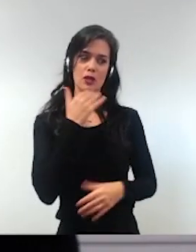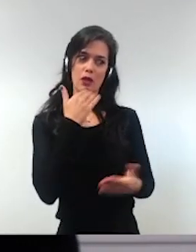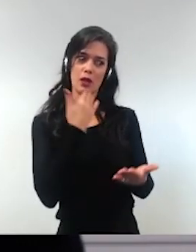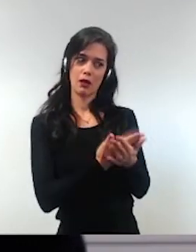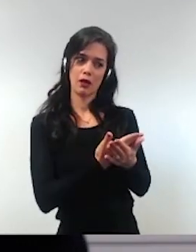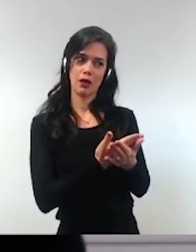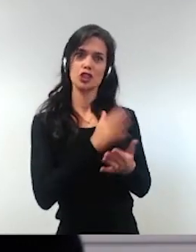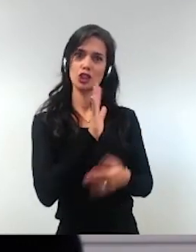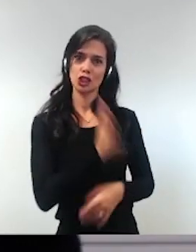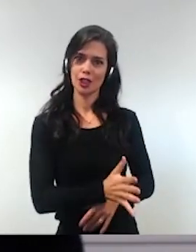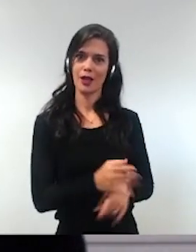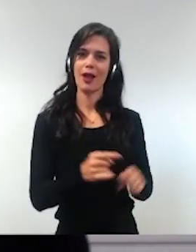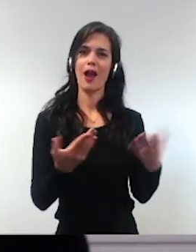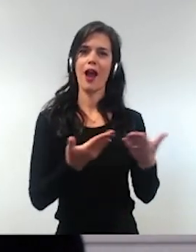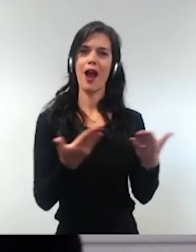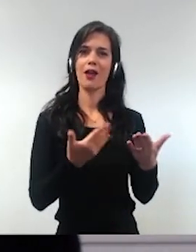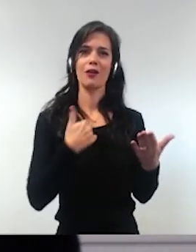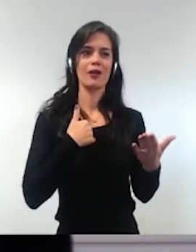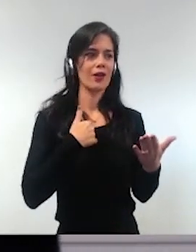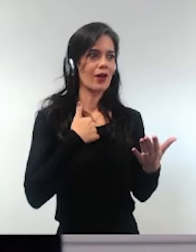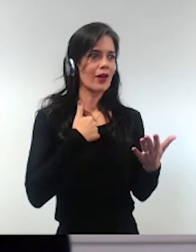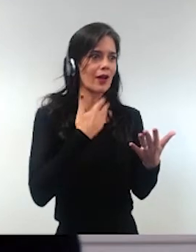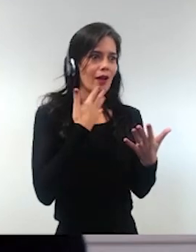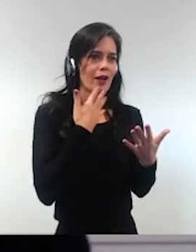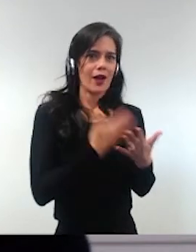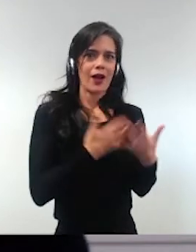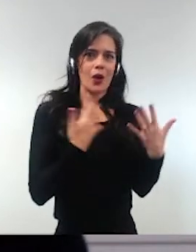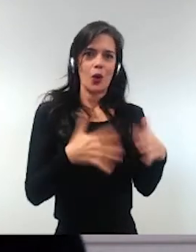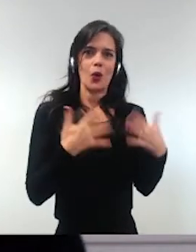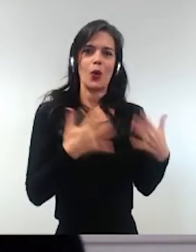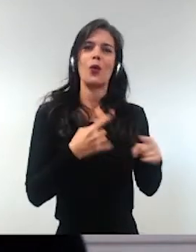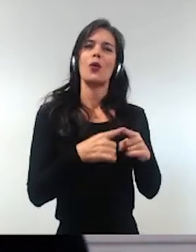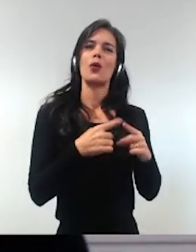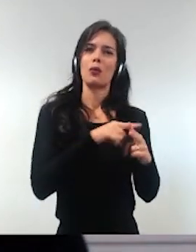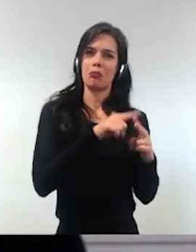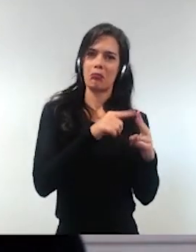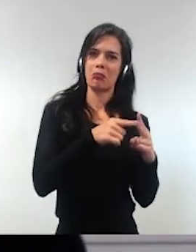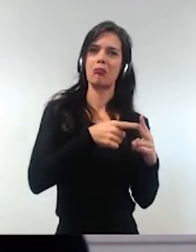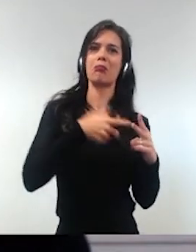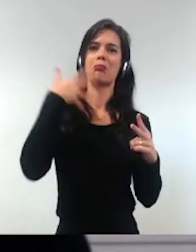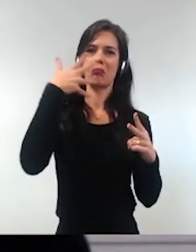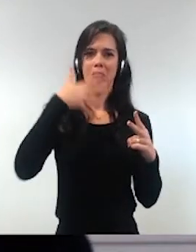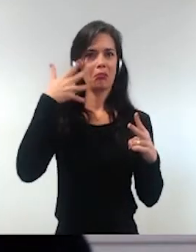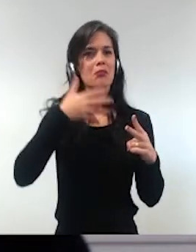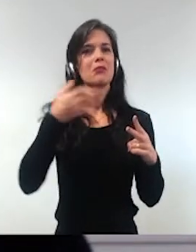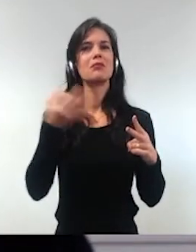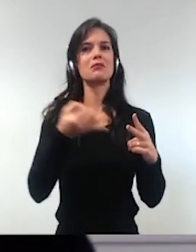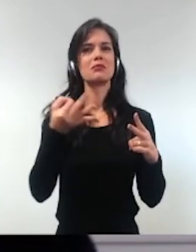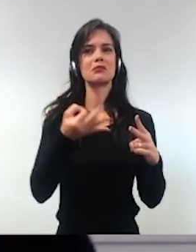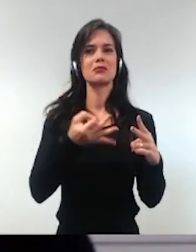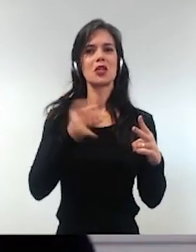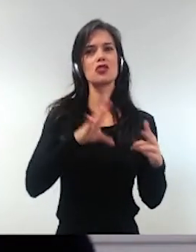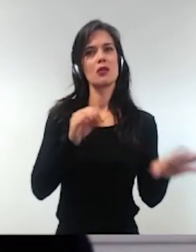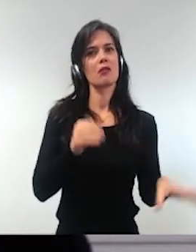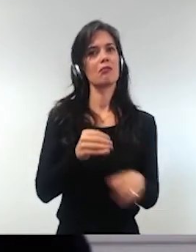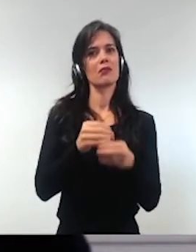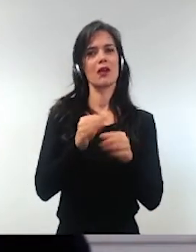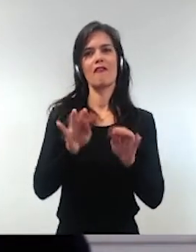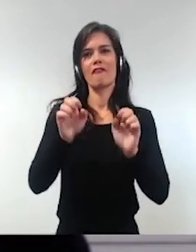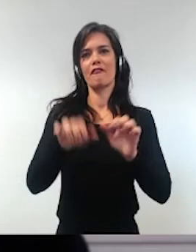hoje, passo a ser fã das duas, porque abrilhantaram esse quadro que só me resta fazer um